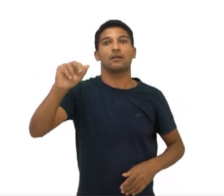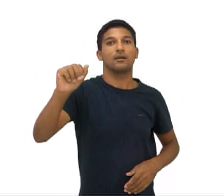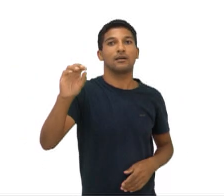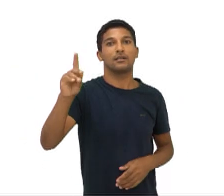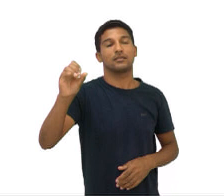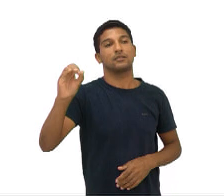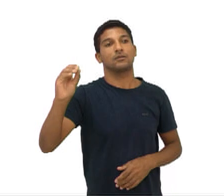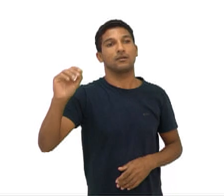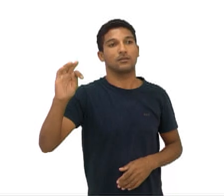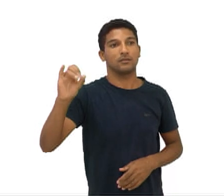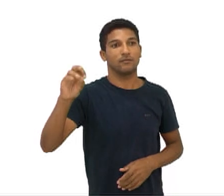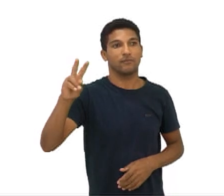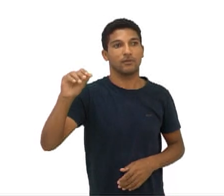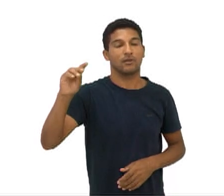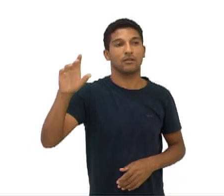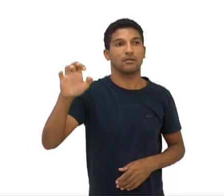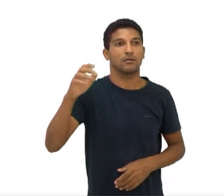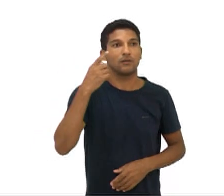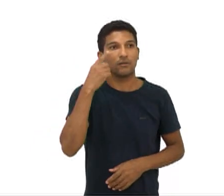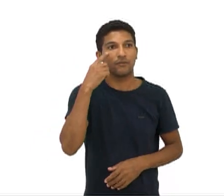Sod-Fajans. Quando um átomo